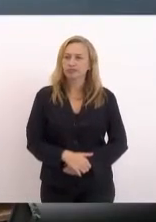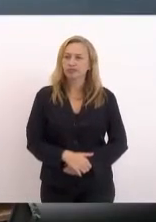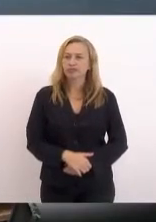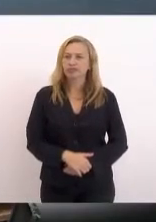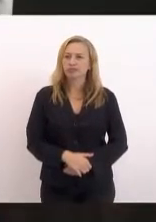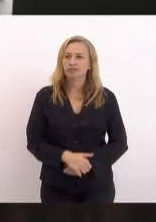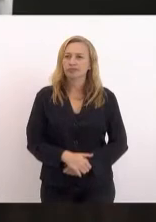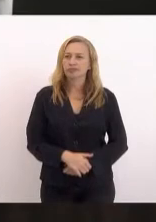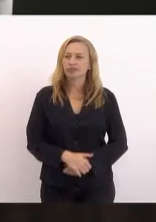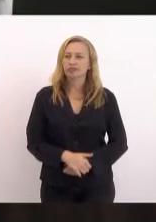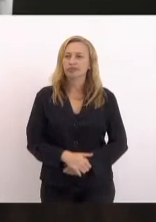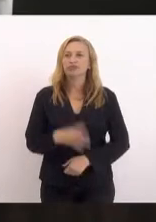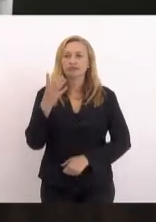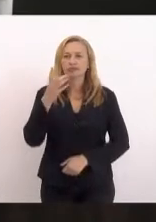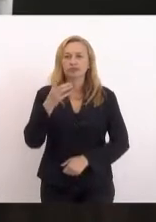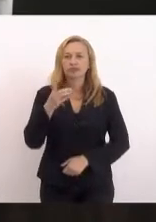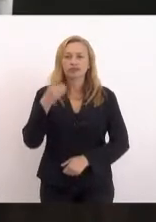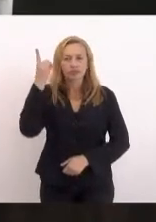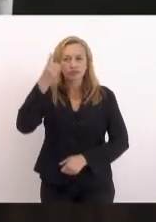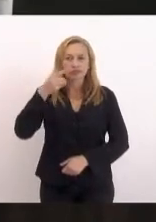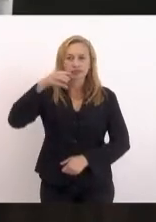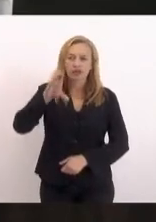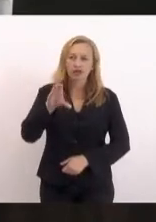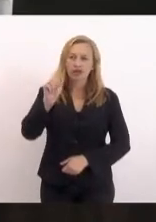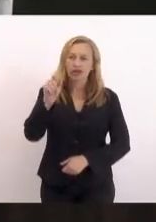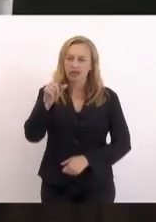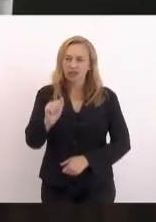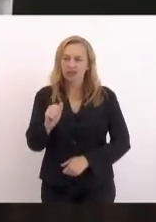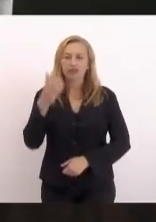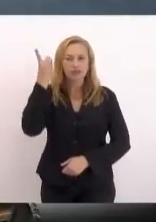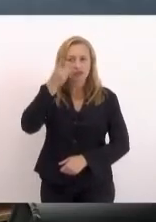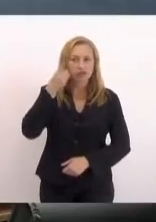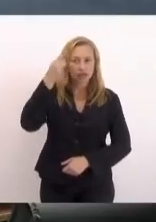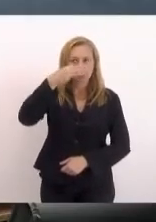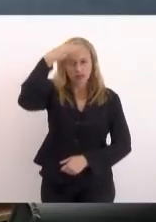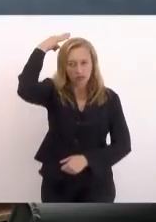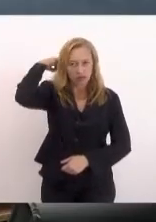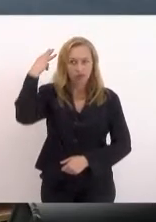Nosso malha-pão. Deputado Márcio Canella. Deputado Márcio Pacheco.